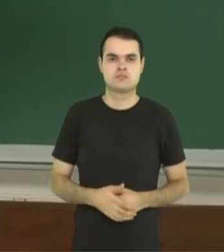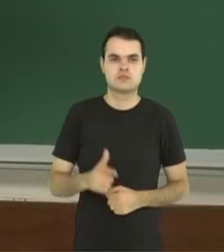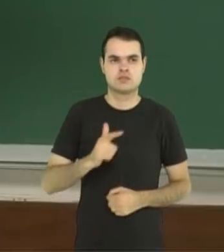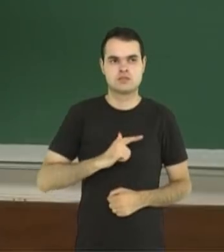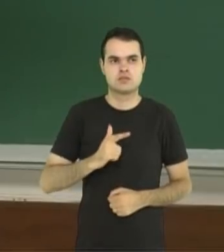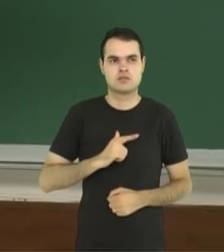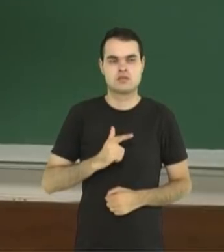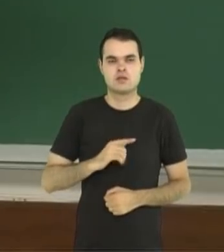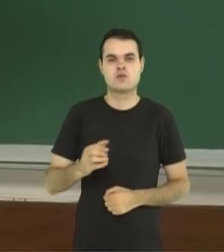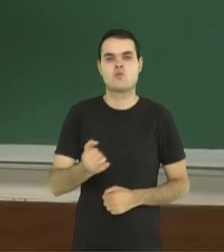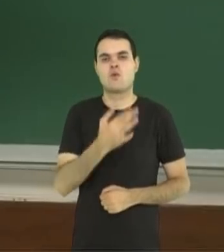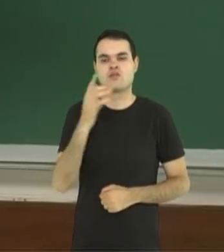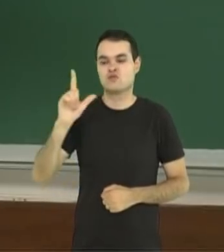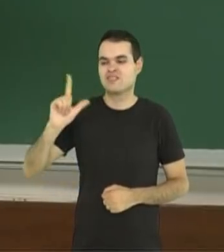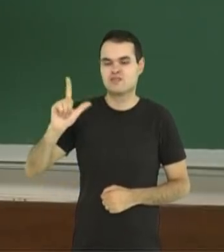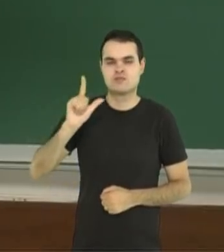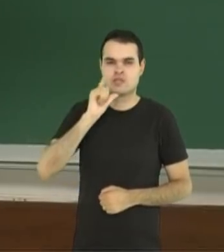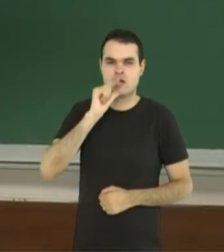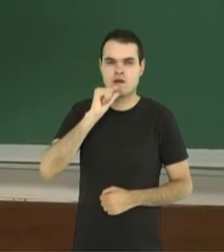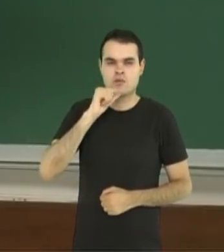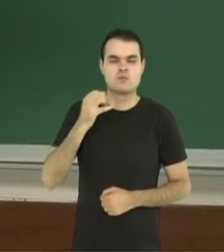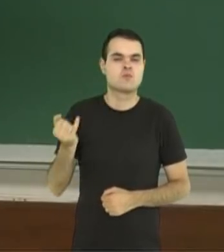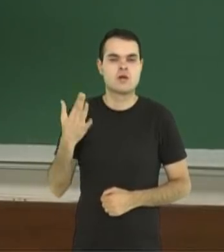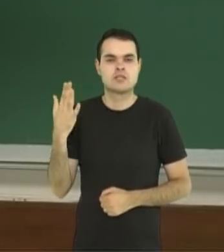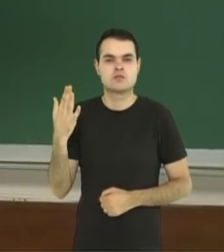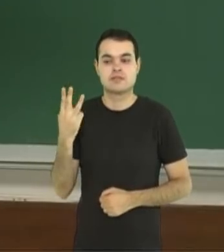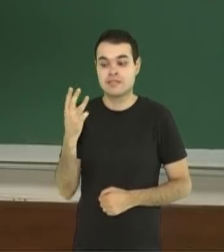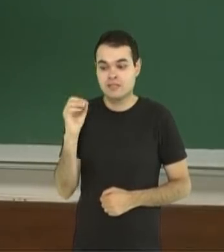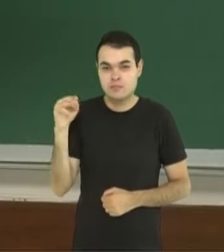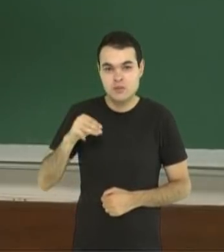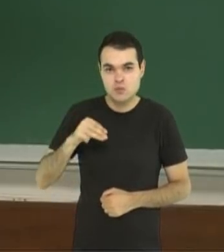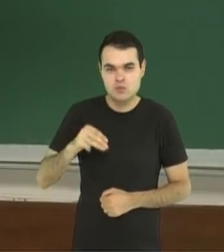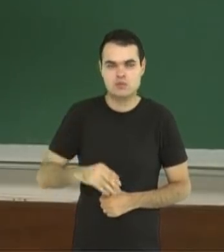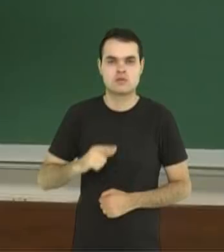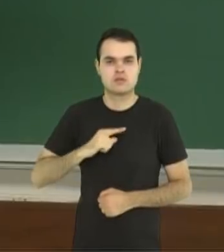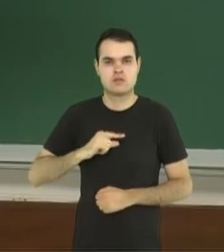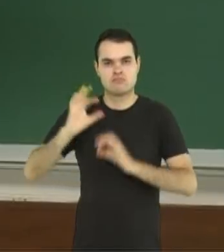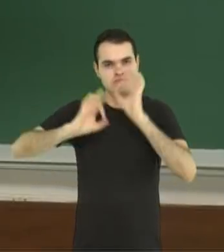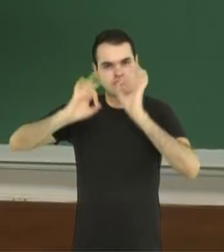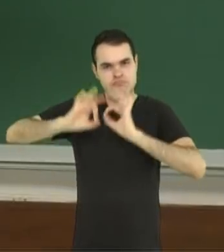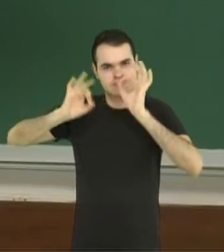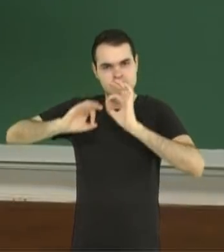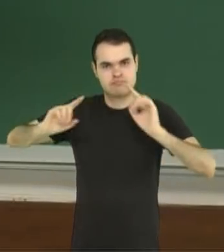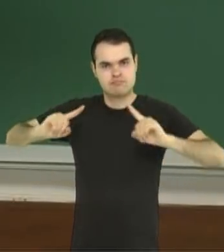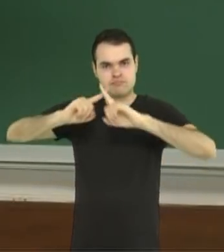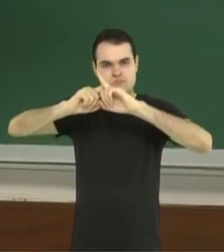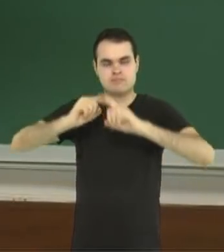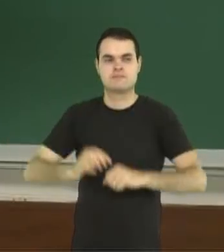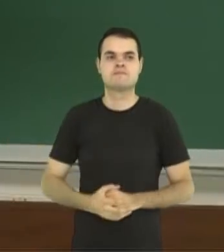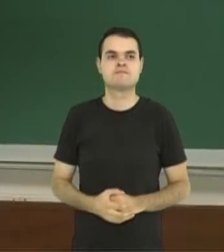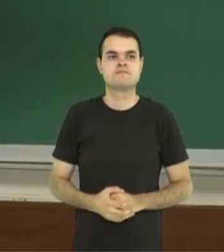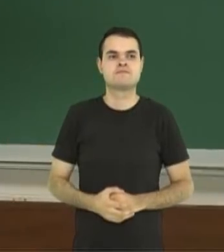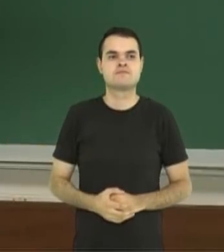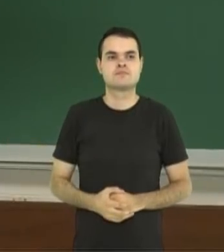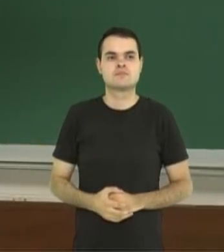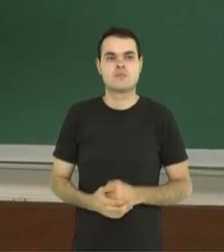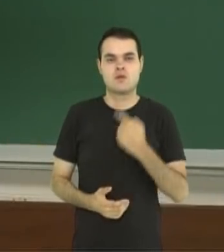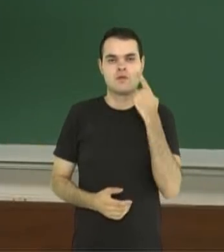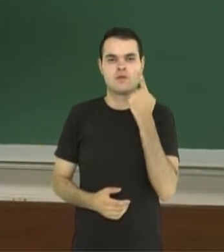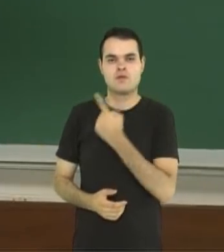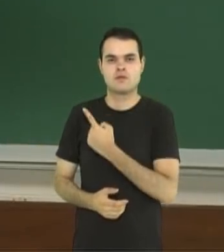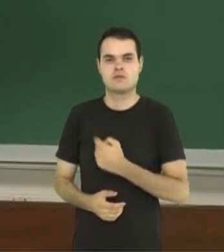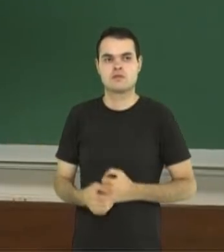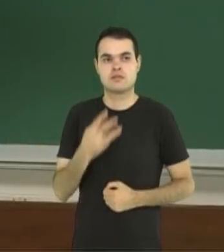lá quantos litros de água esse motor bombeará pela cisterna em 30 minutos. Temos lá a nossa multiplicação, né? Então, vamos lá. Olha